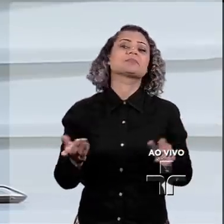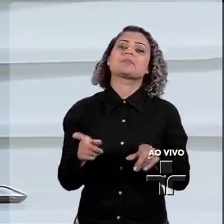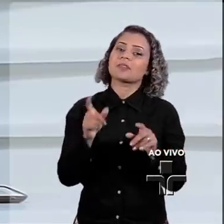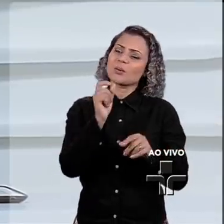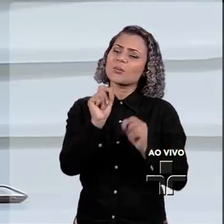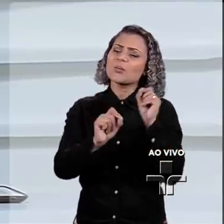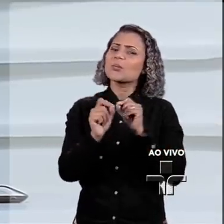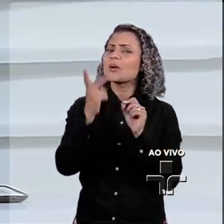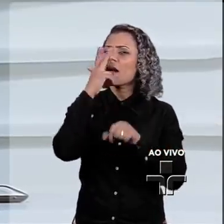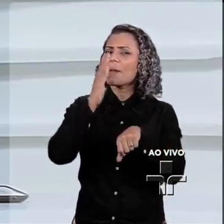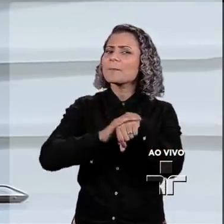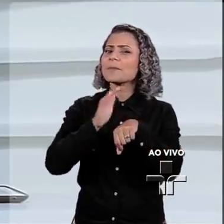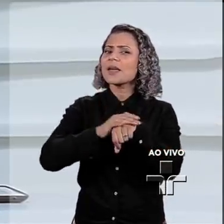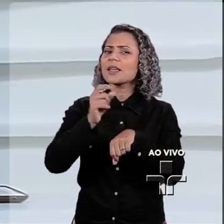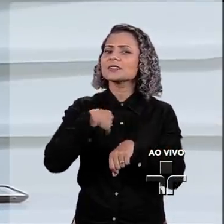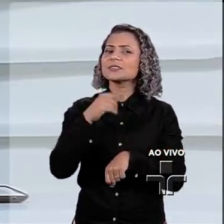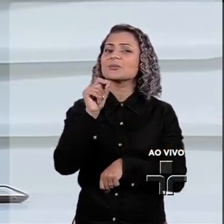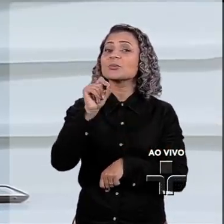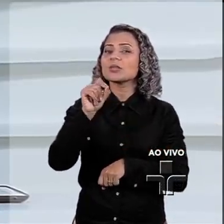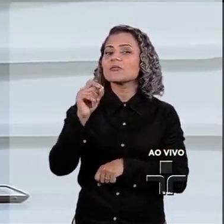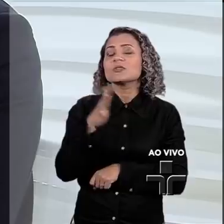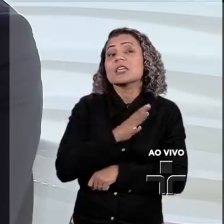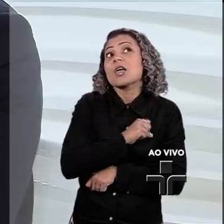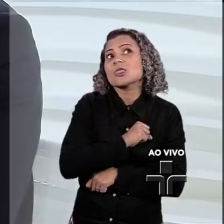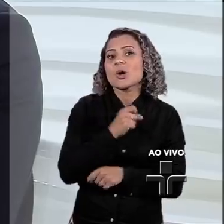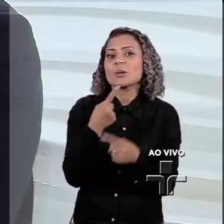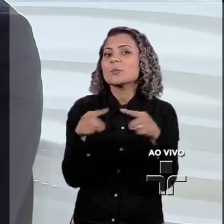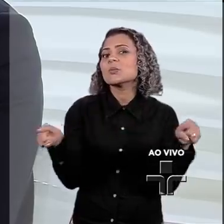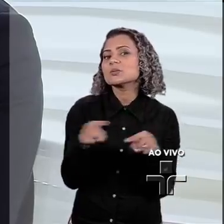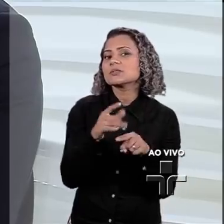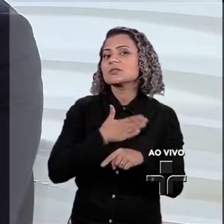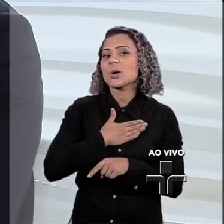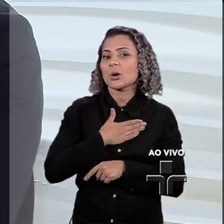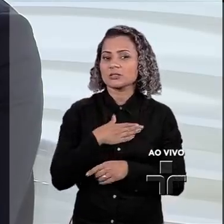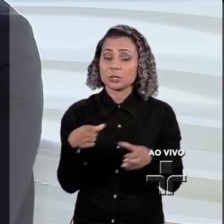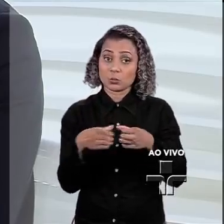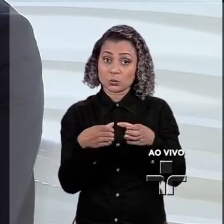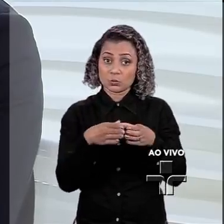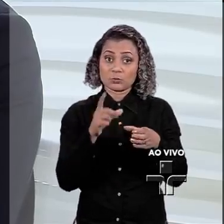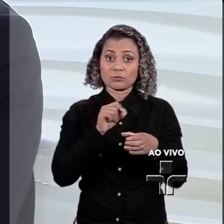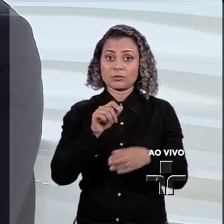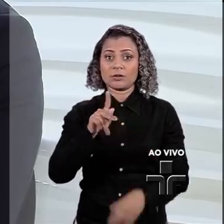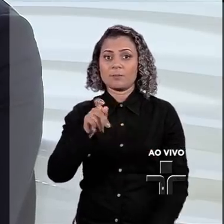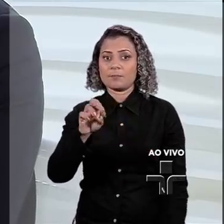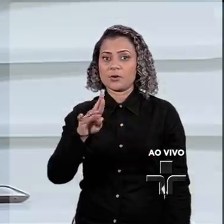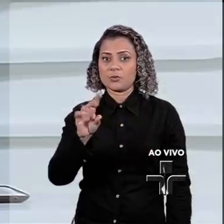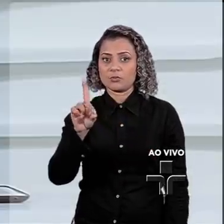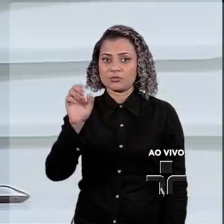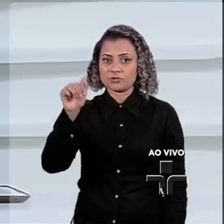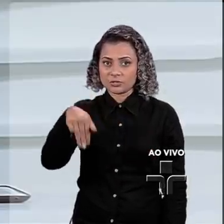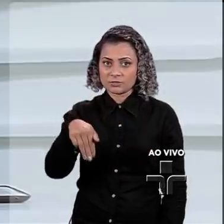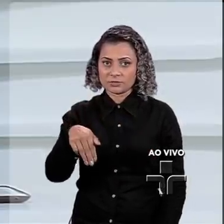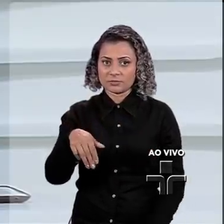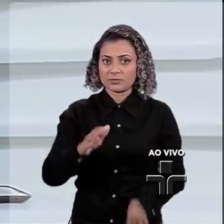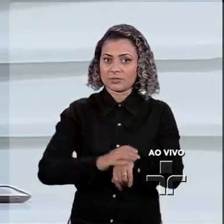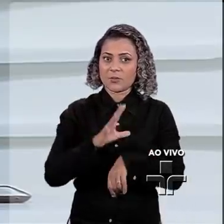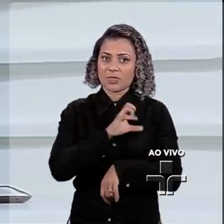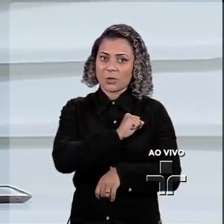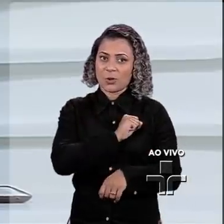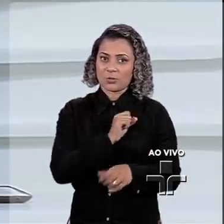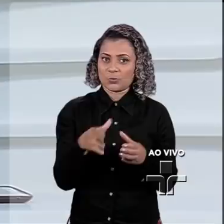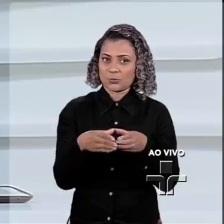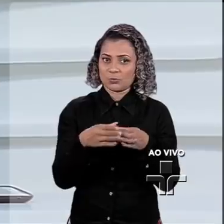no top da sua playlist atualmente. A minha banda favorita é Pearl Jam. Pearl Jam. E o seu livro